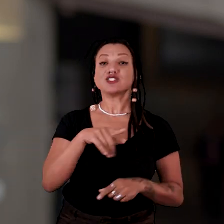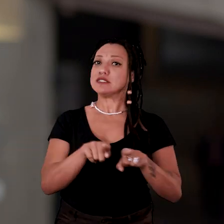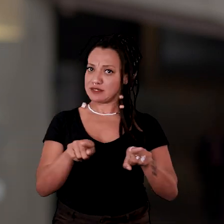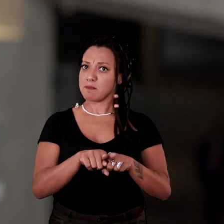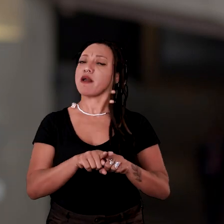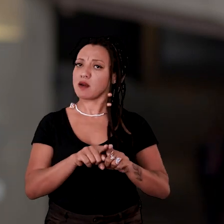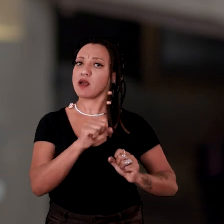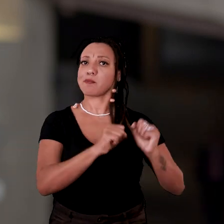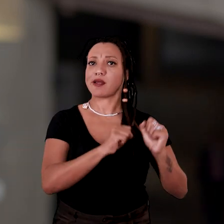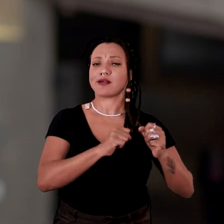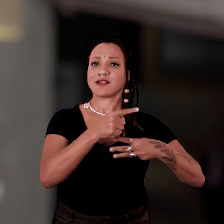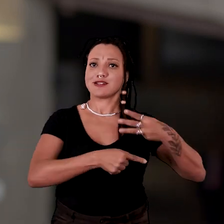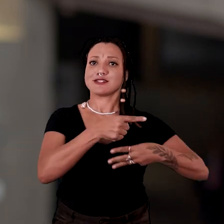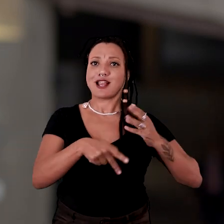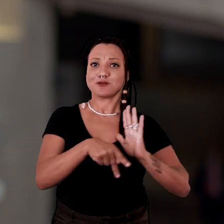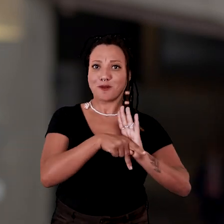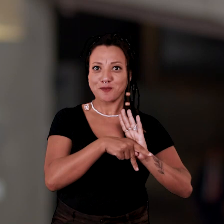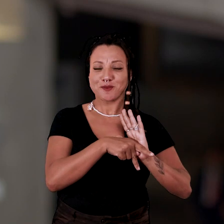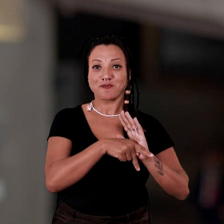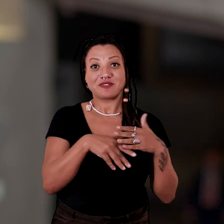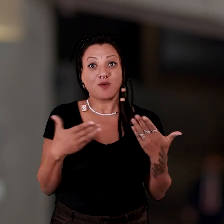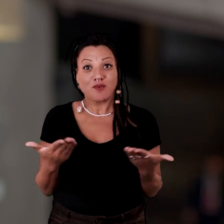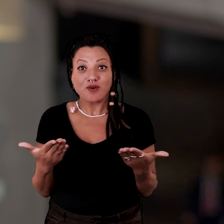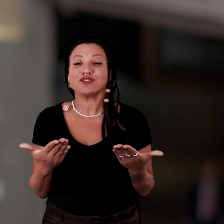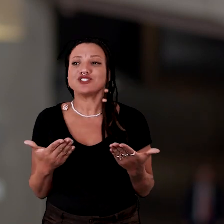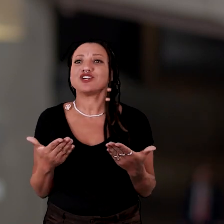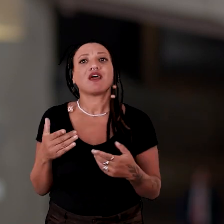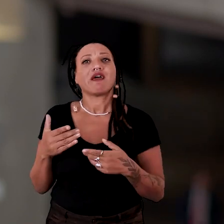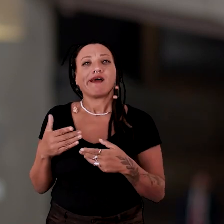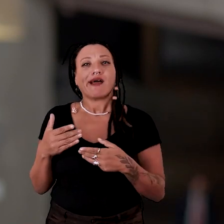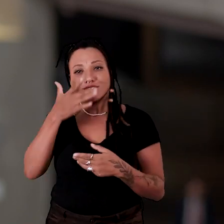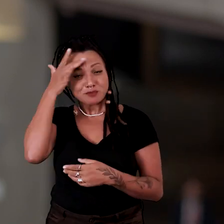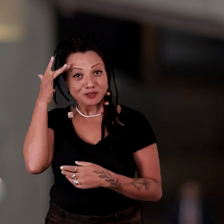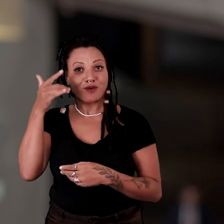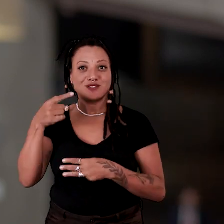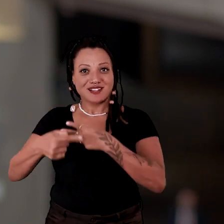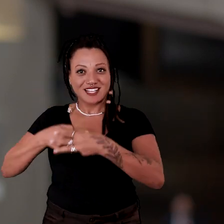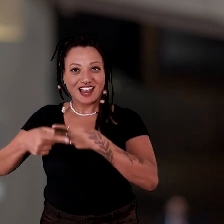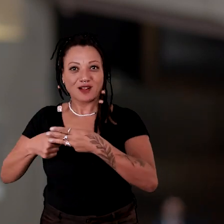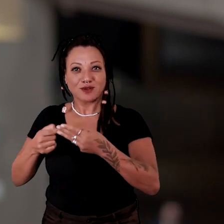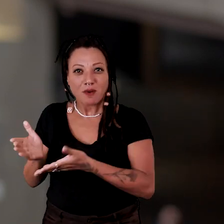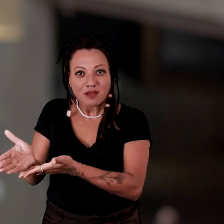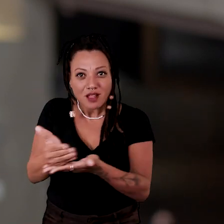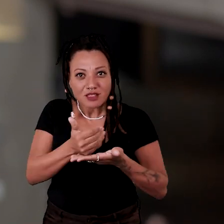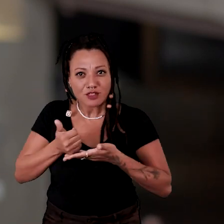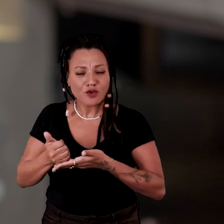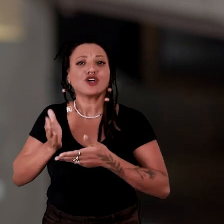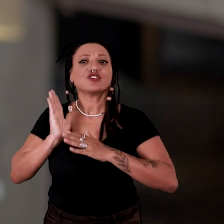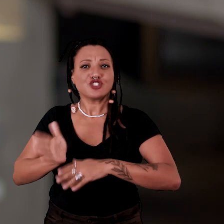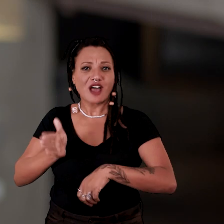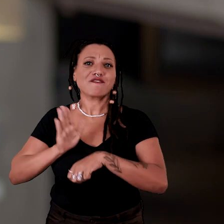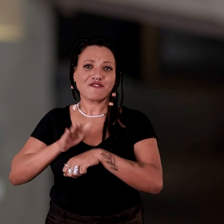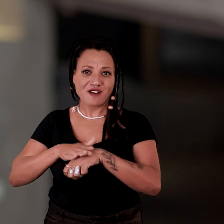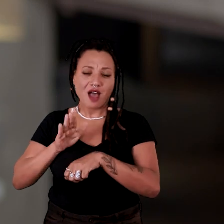usina, você incorpora os catadores numa lógica de comunidade, que é o que eles já têm dentro dessa ocupação. Então, eu, enquanto arquiteta,